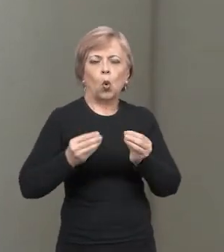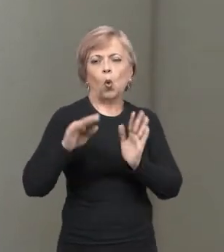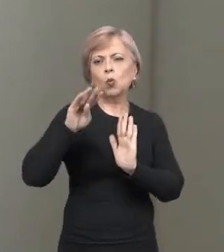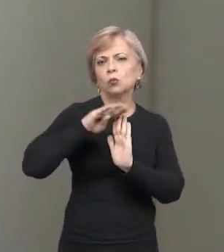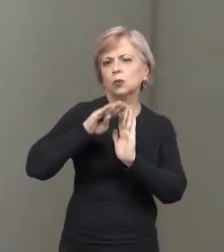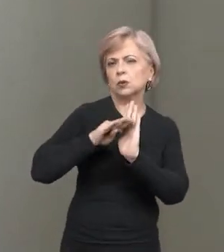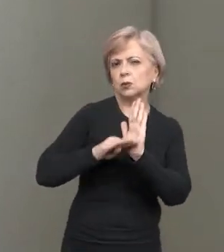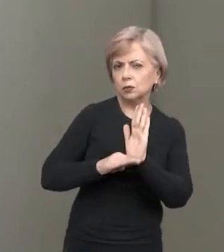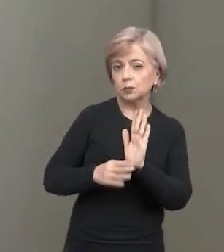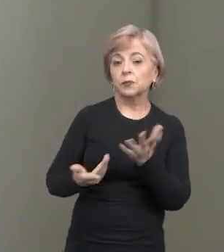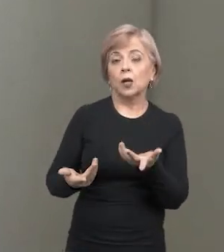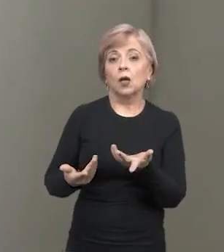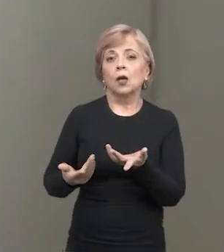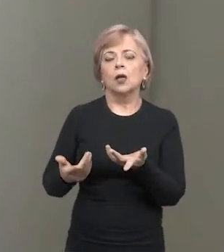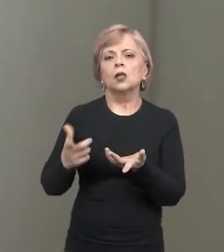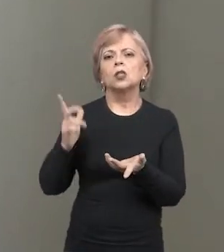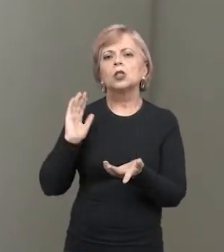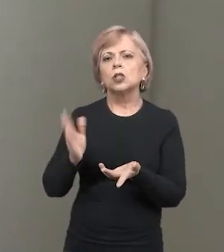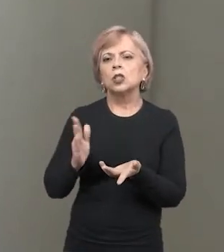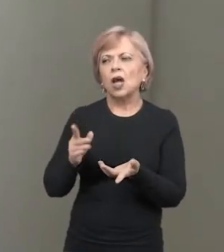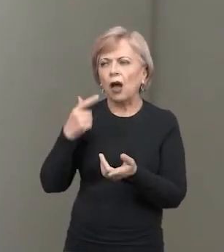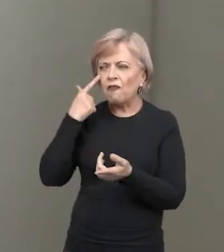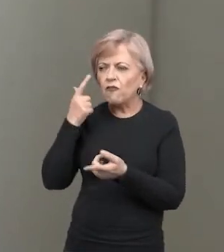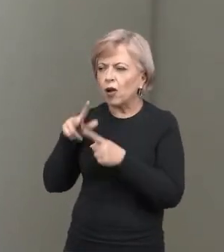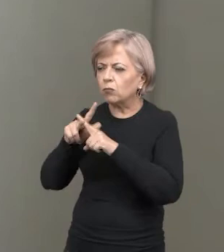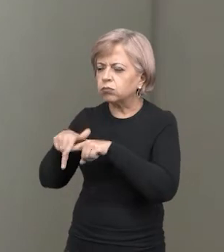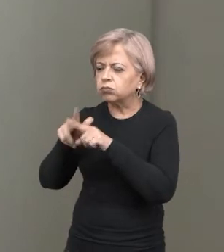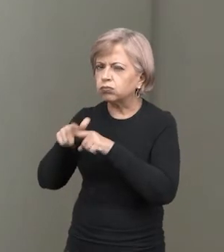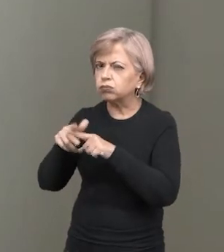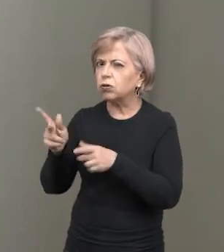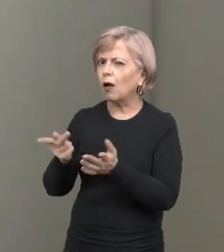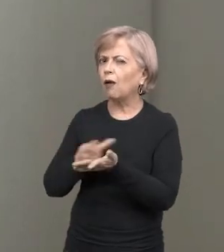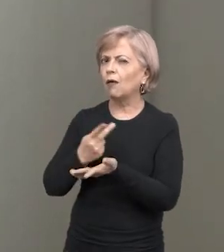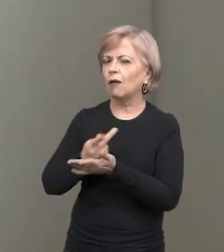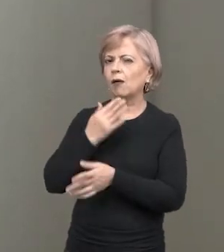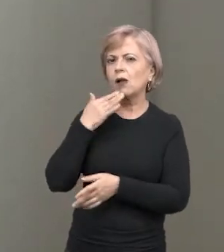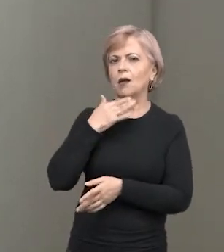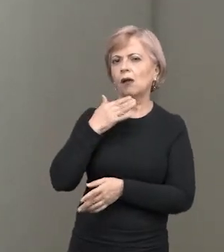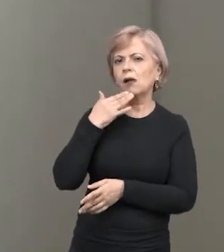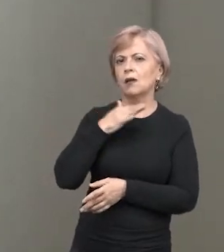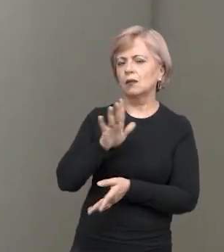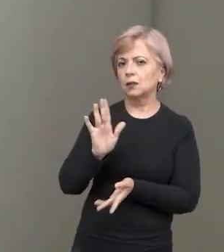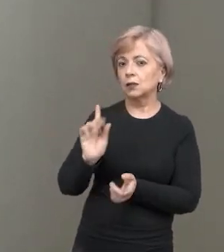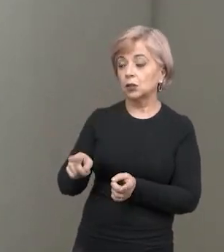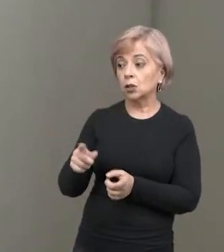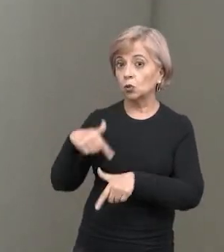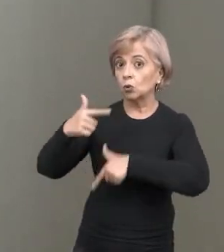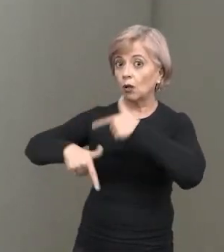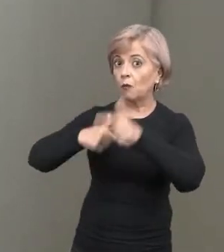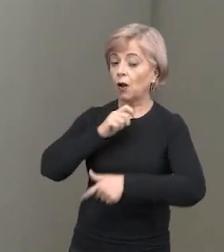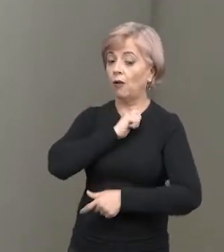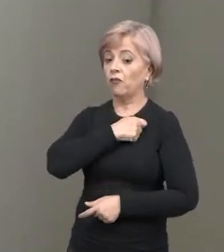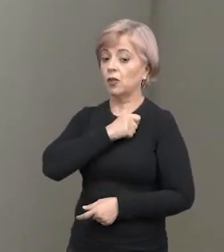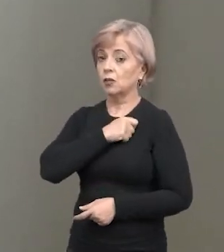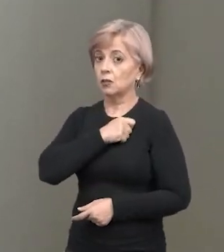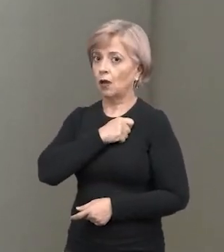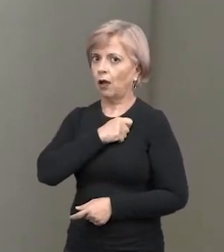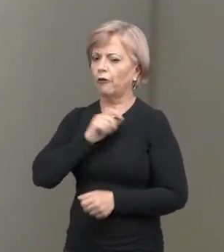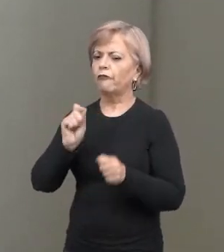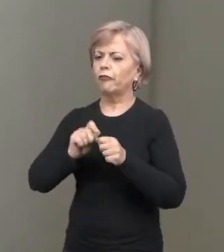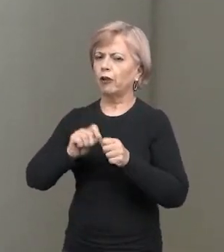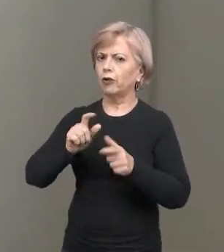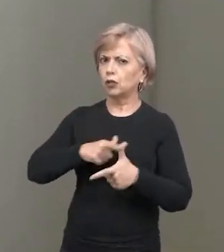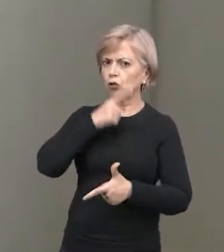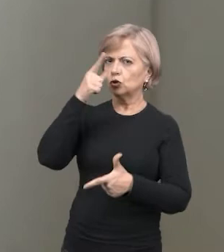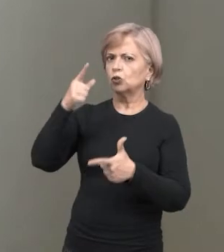admitindo, digamos assim, certas irregularidades na condução do seu atuar fiscal, acabaram refazendo o